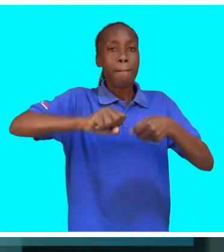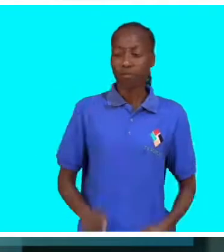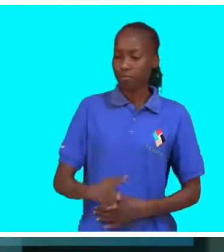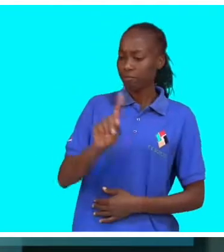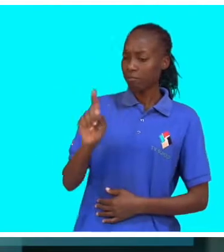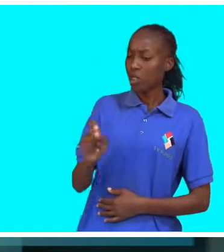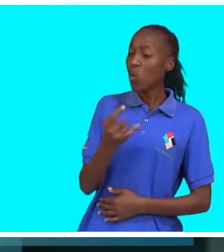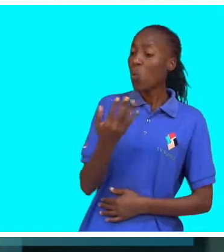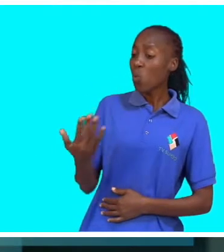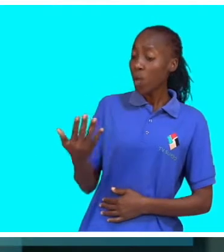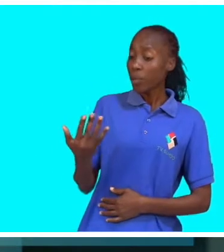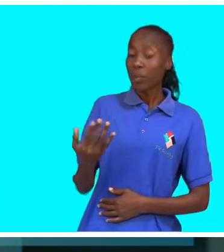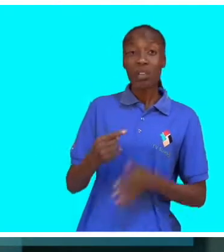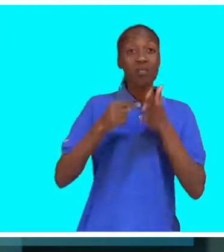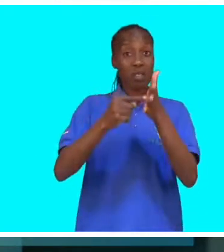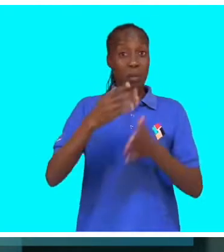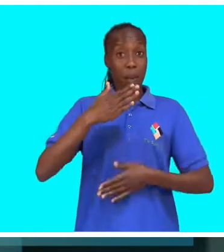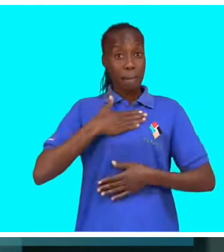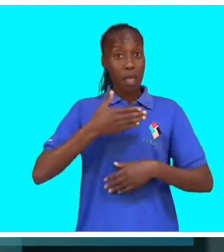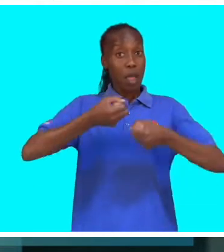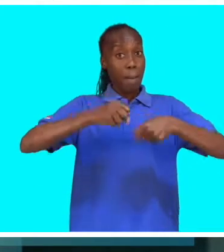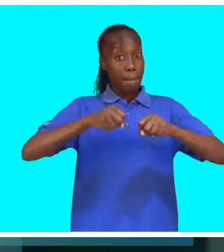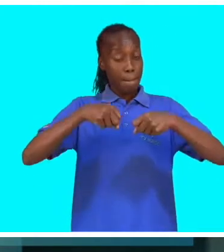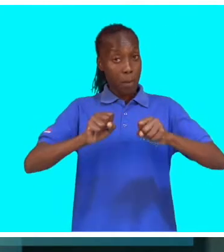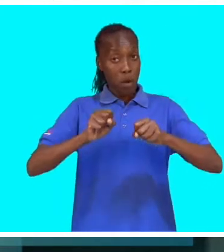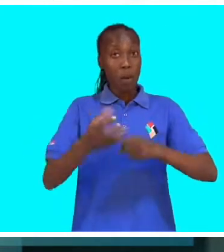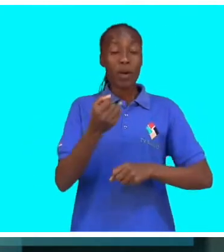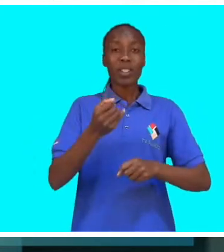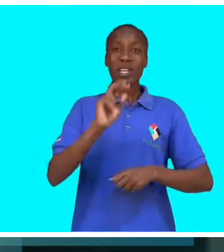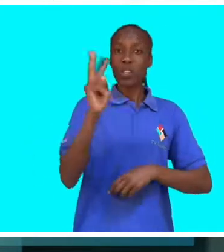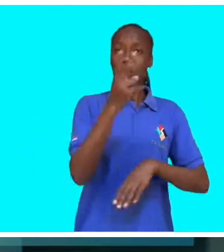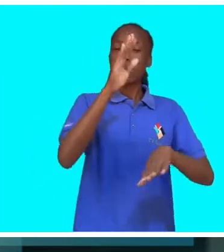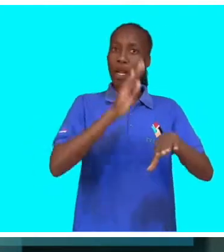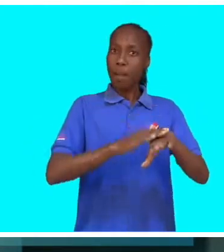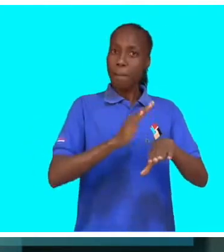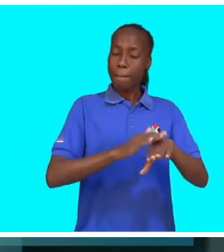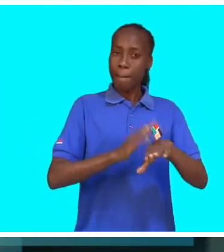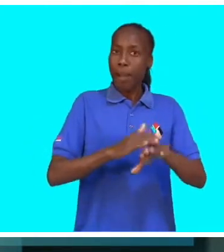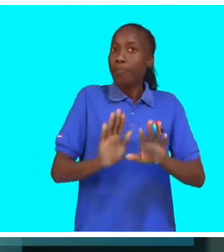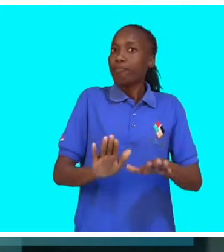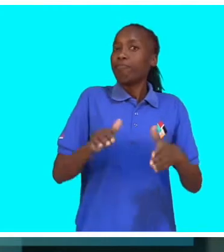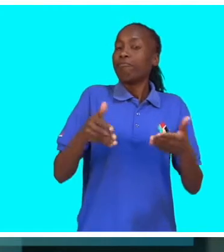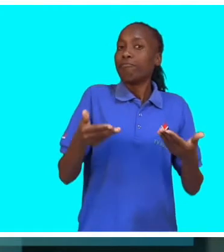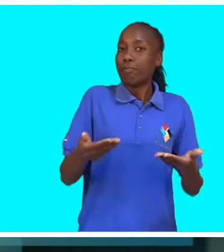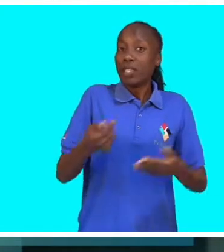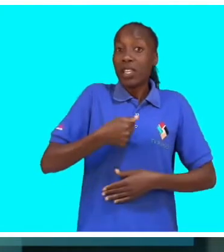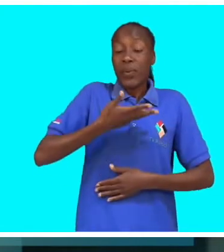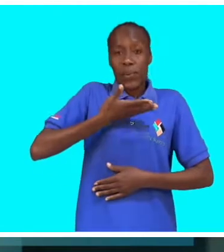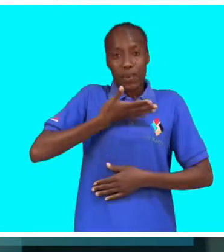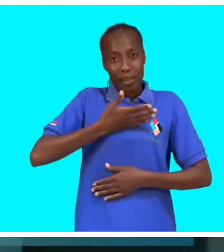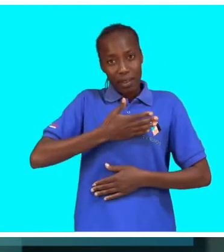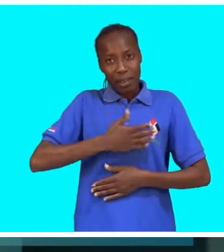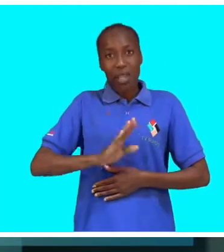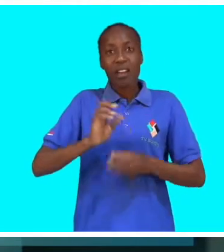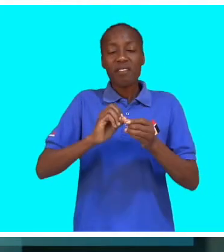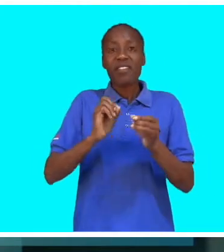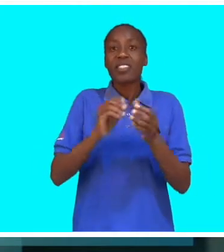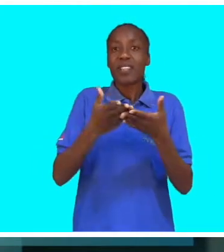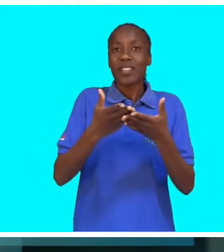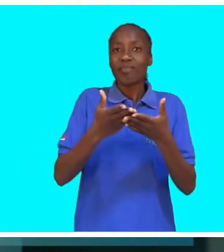moto. Quanto é seria, por exemplo, eu ter uma minha moto, não é? Pode ser da segunda mão, e... Mas quero que